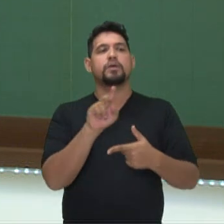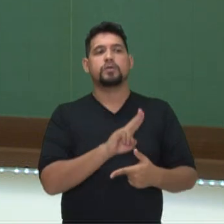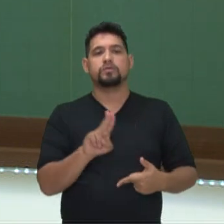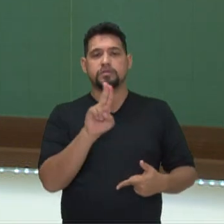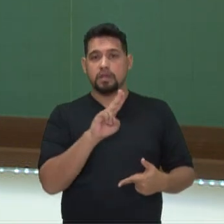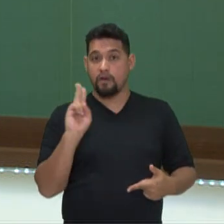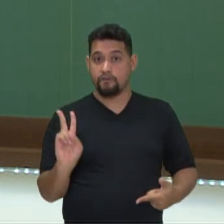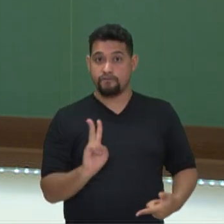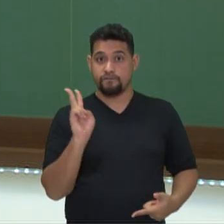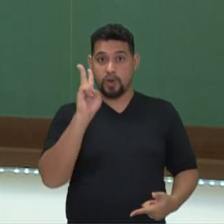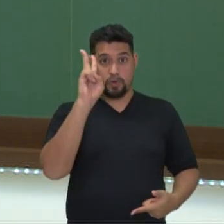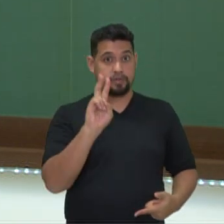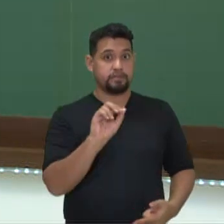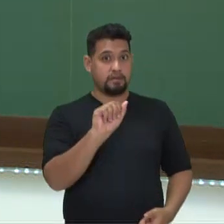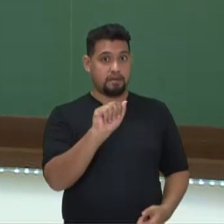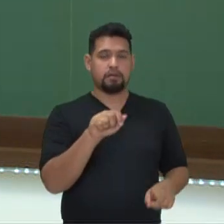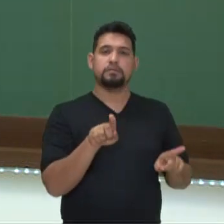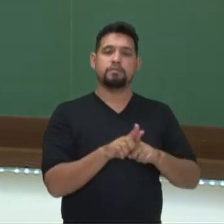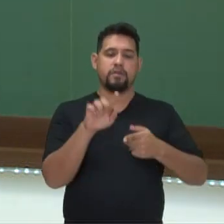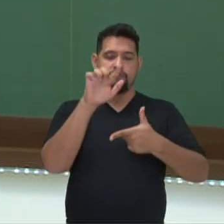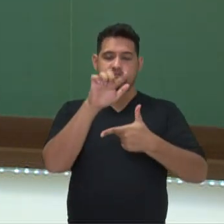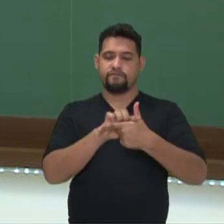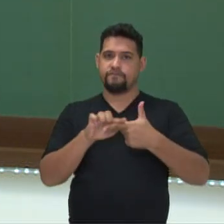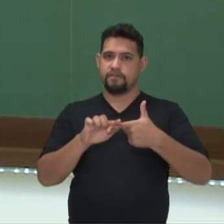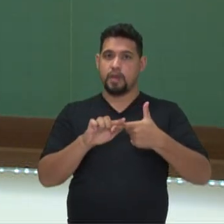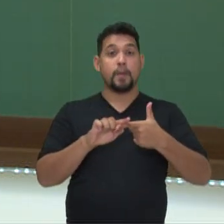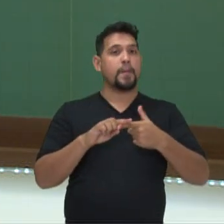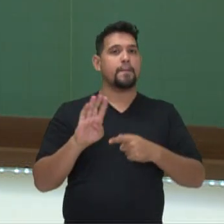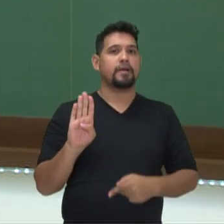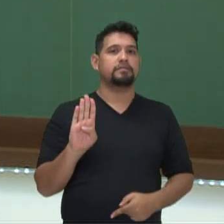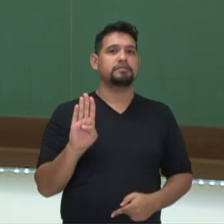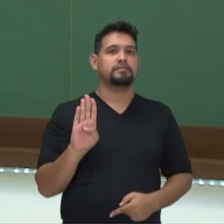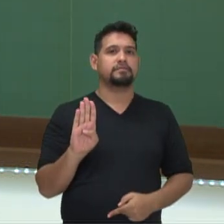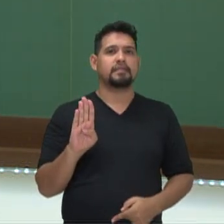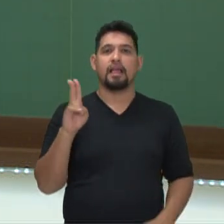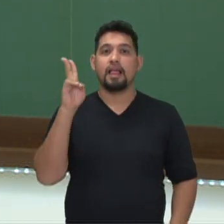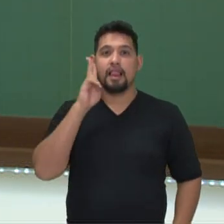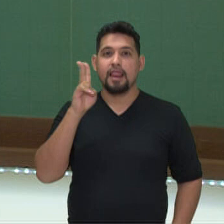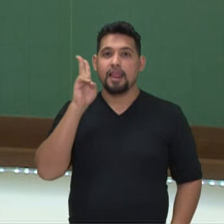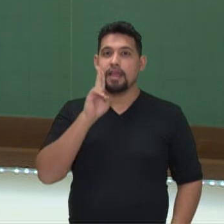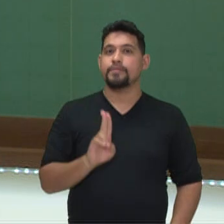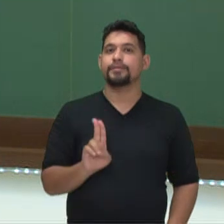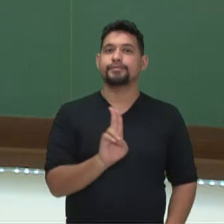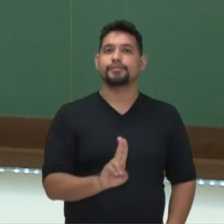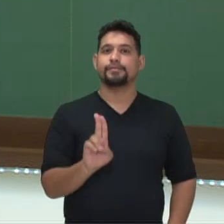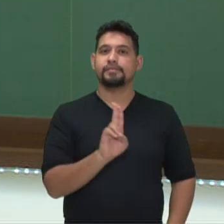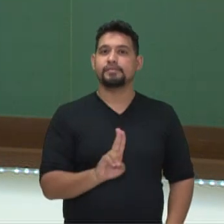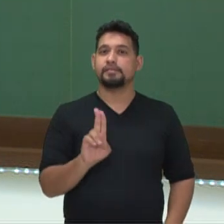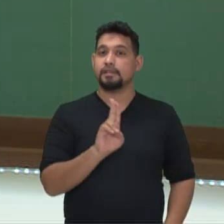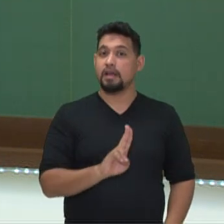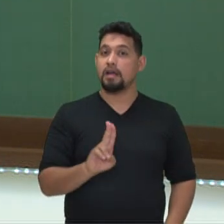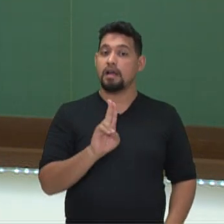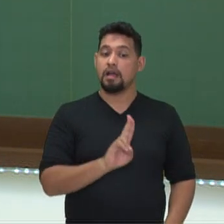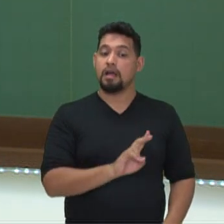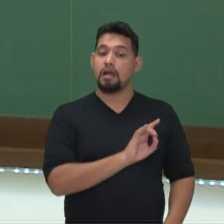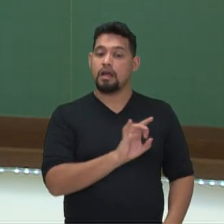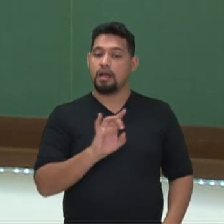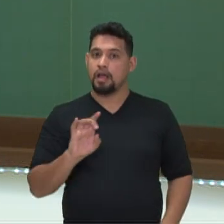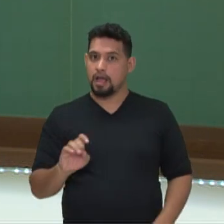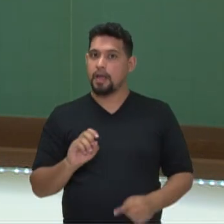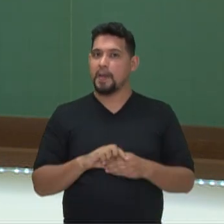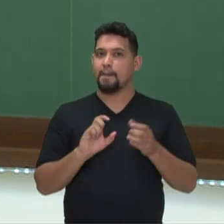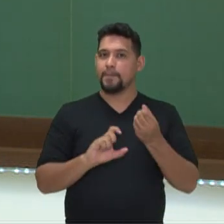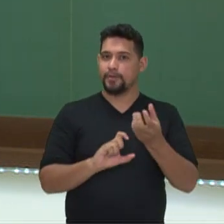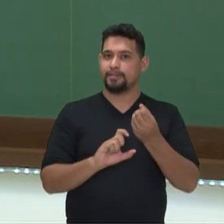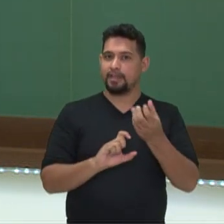pegar o valor de A e vão dividir por B. Lembre-se de aplicar as propriedades de